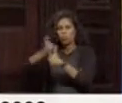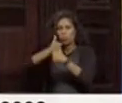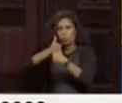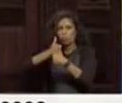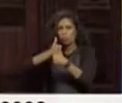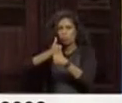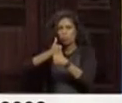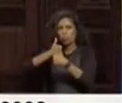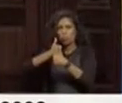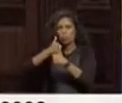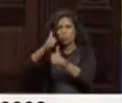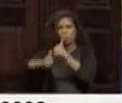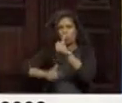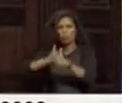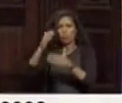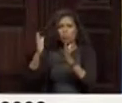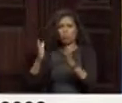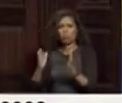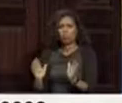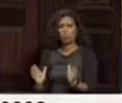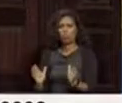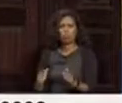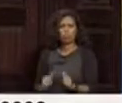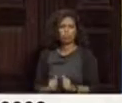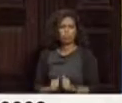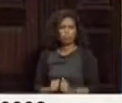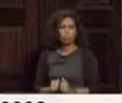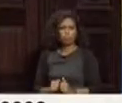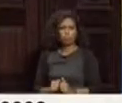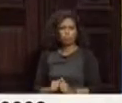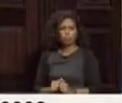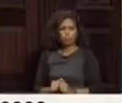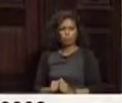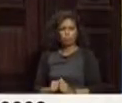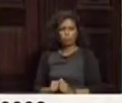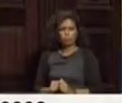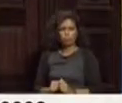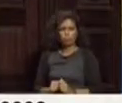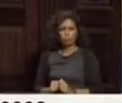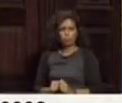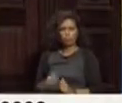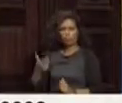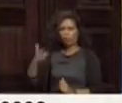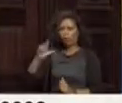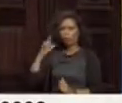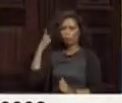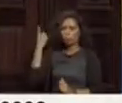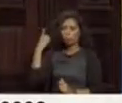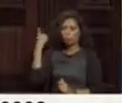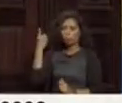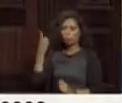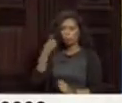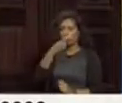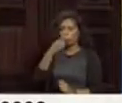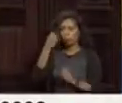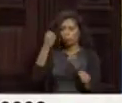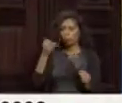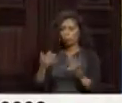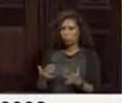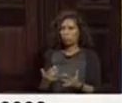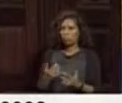eu aqui na Assembleia Legislativa sou o de mais tempo vivido.